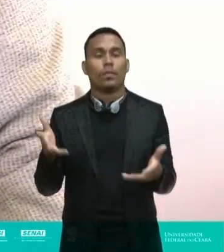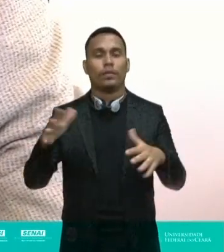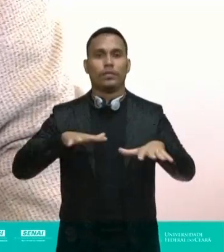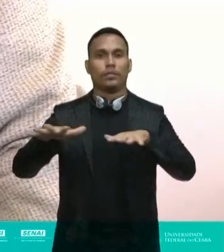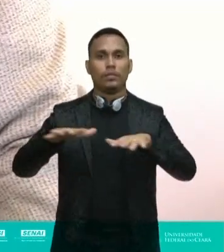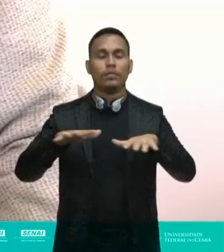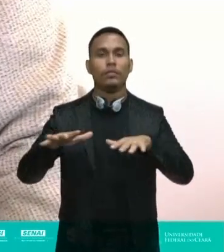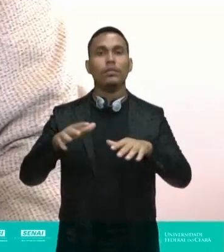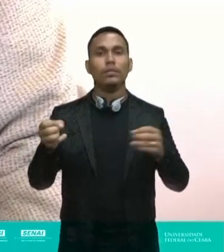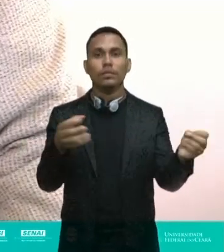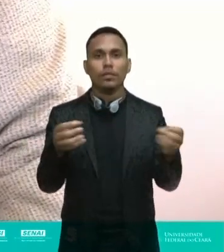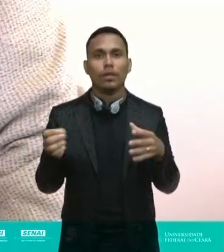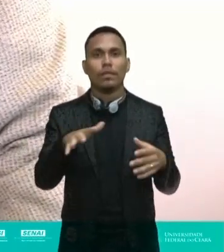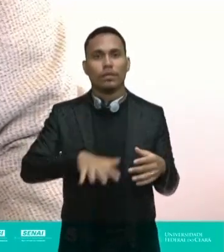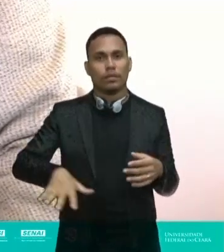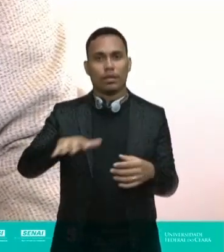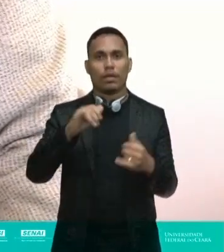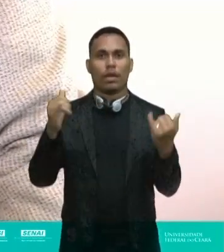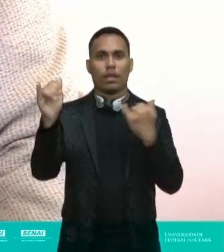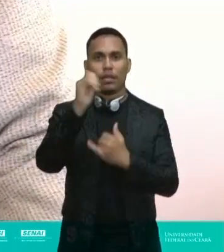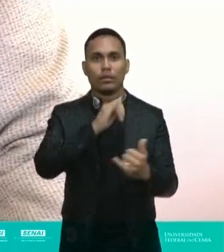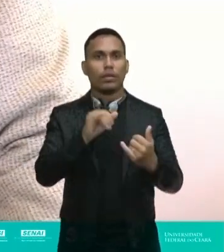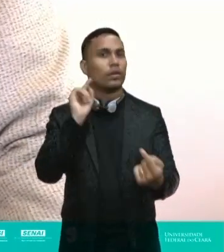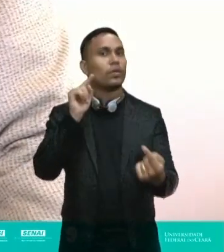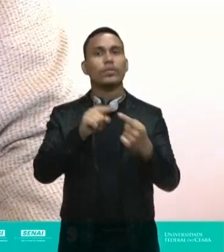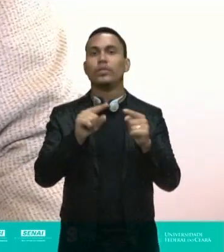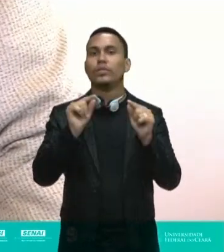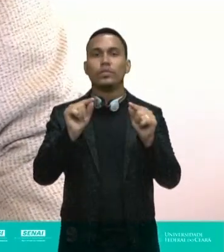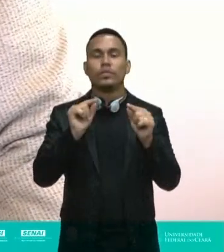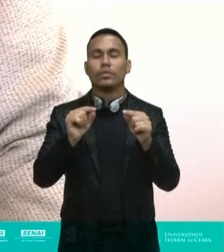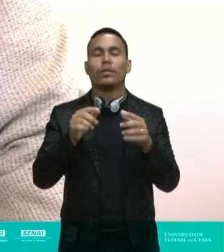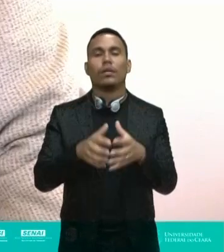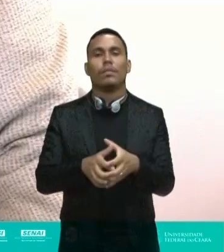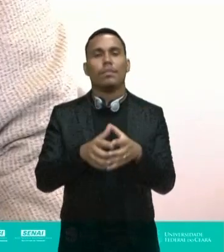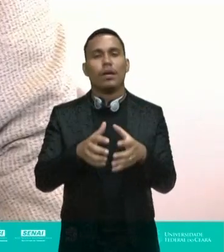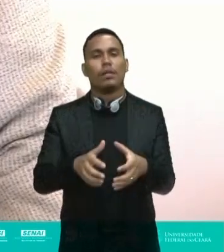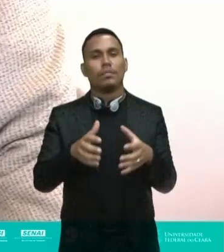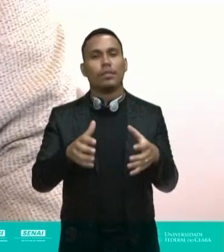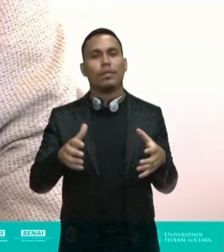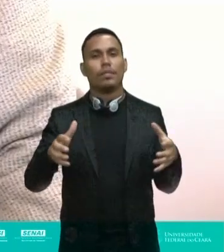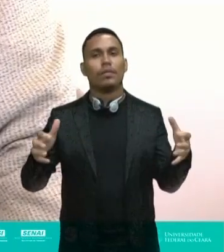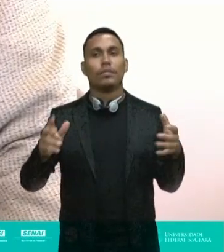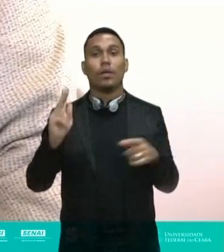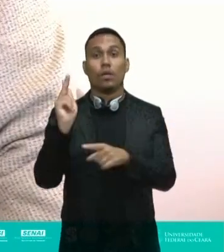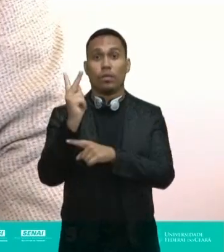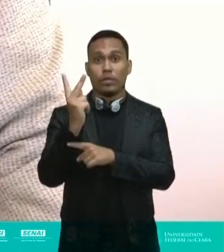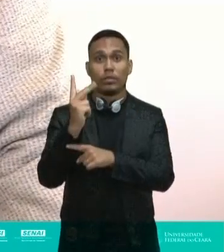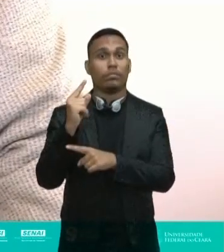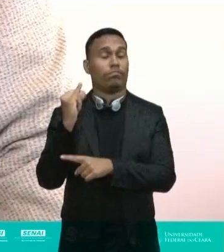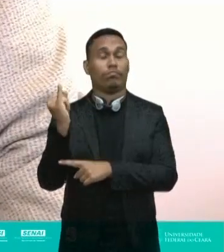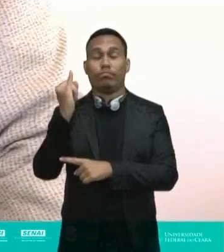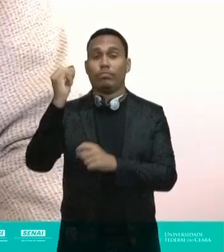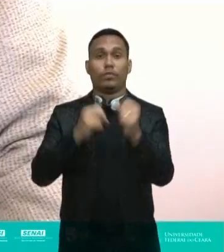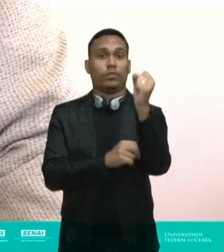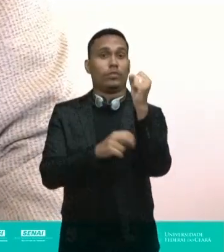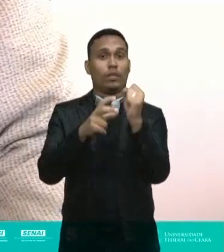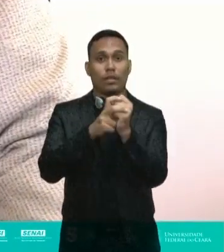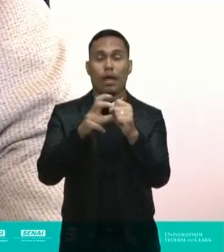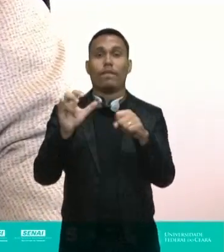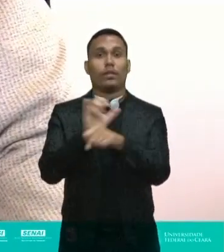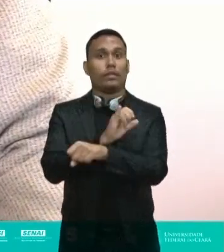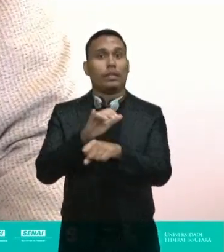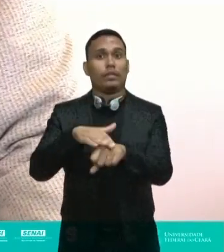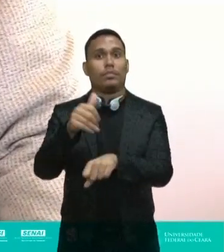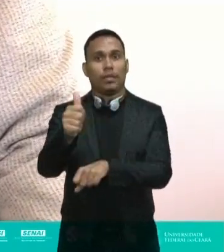e estabilidade para o setor energético, promovendo a introdução gradual do hidrogênio enquanto pilar sustentável e integrado numa estratégia